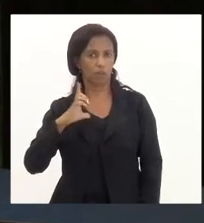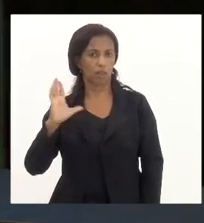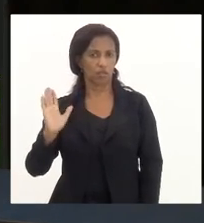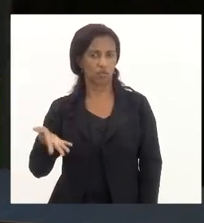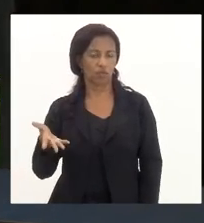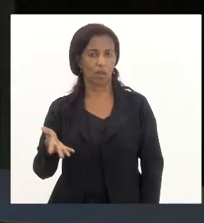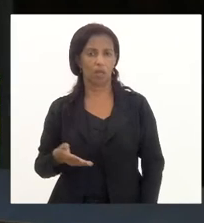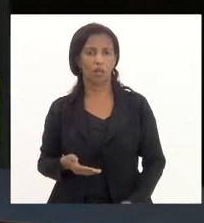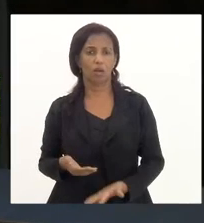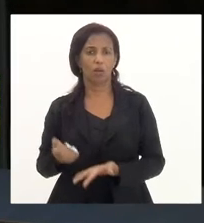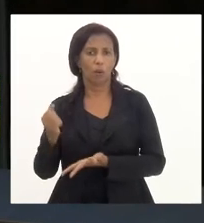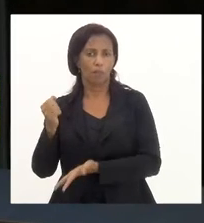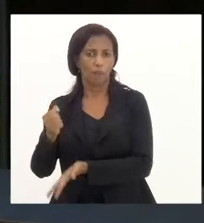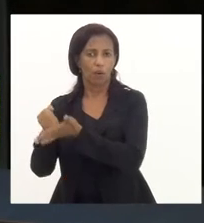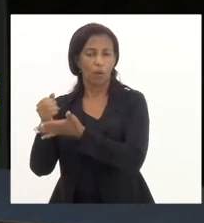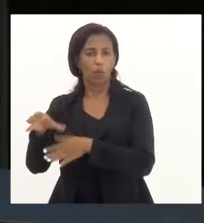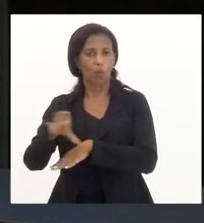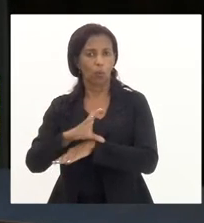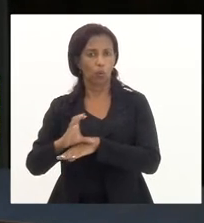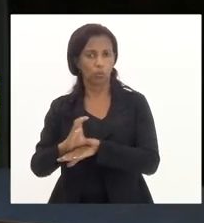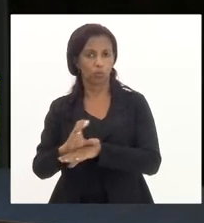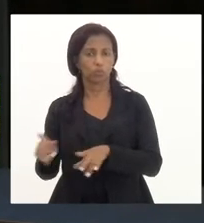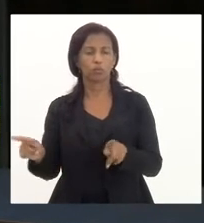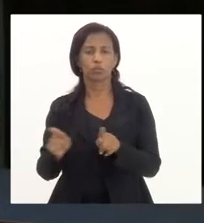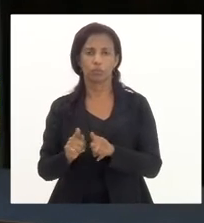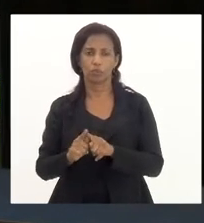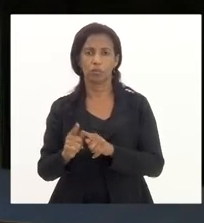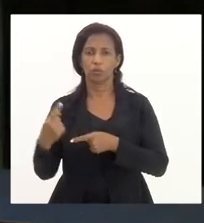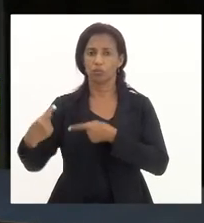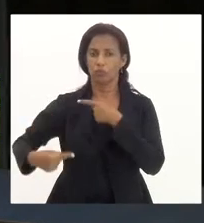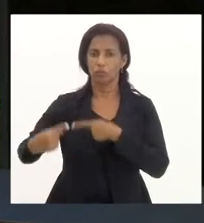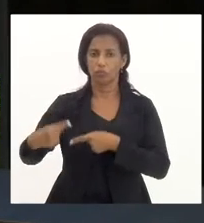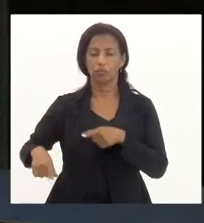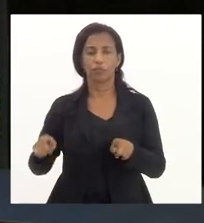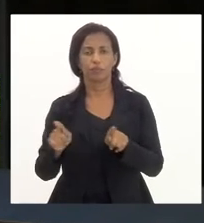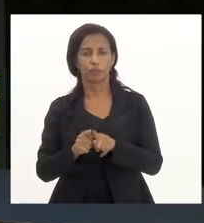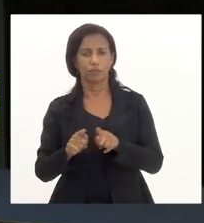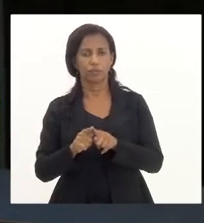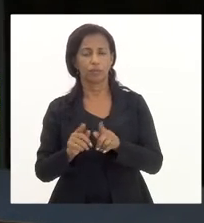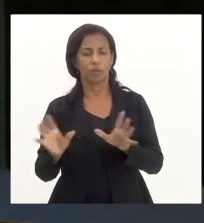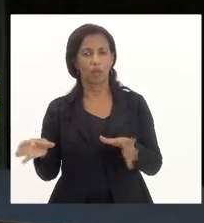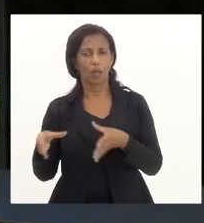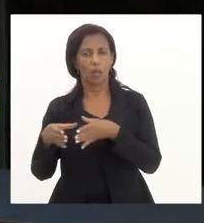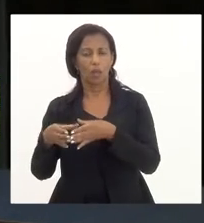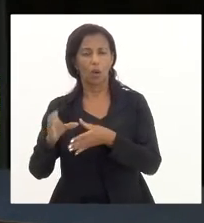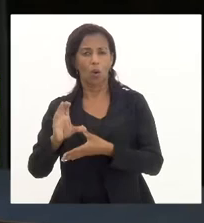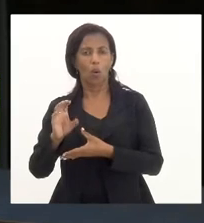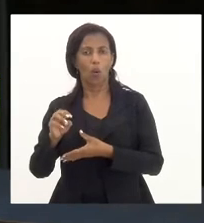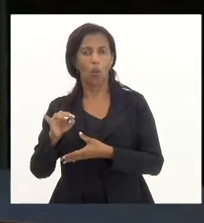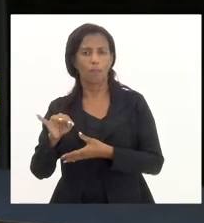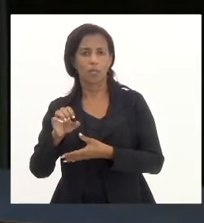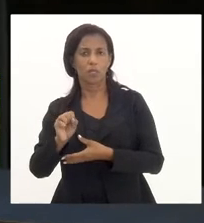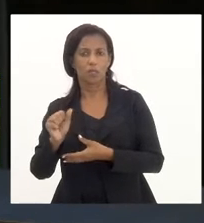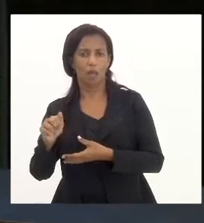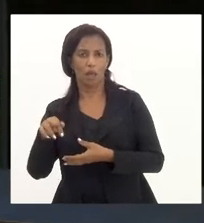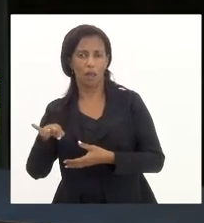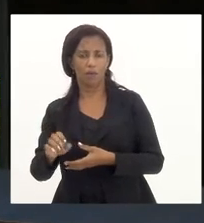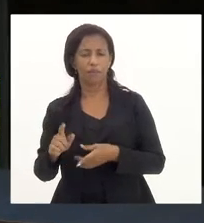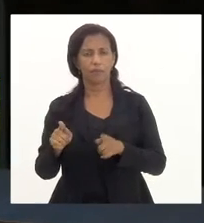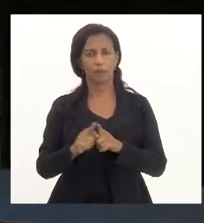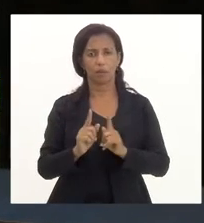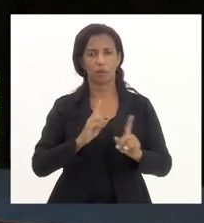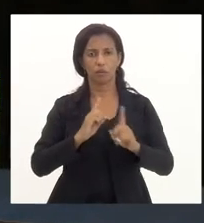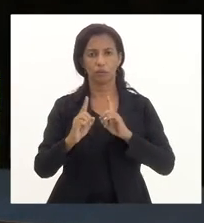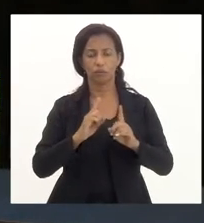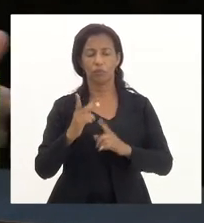uma o Amparo constitucional e foi o que foi discutido também na comes off né falando um pouco também das